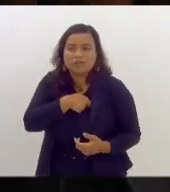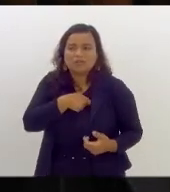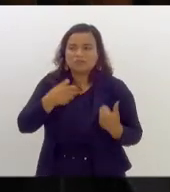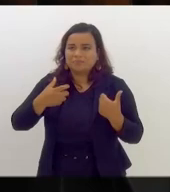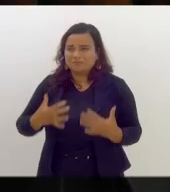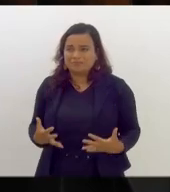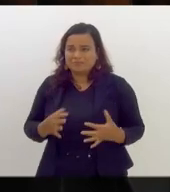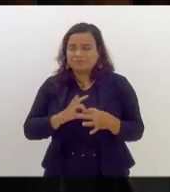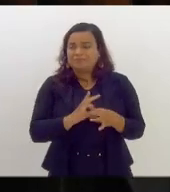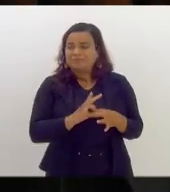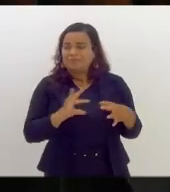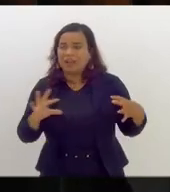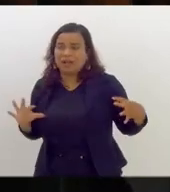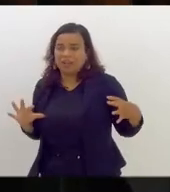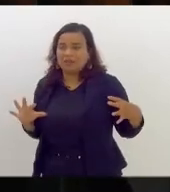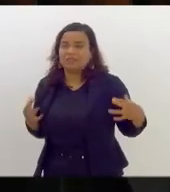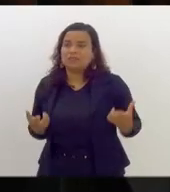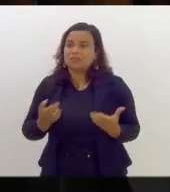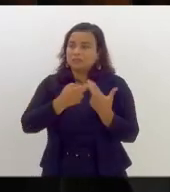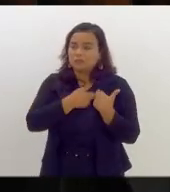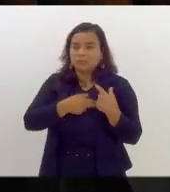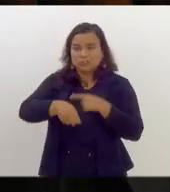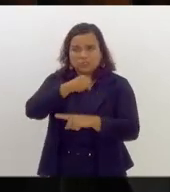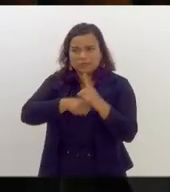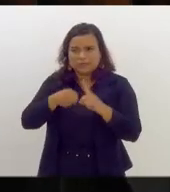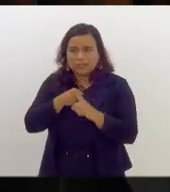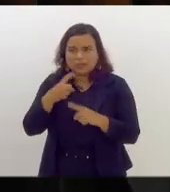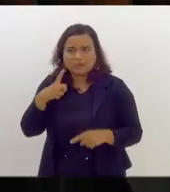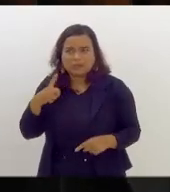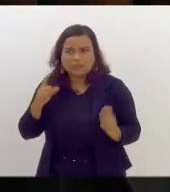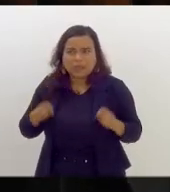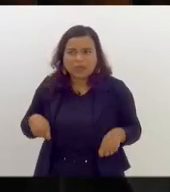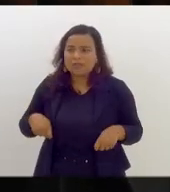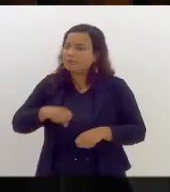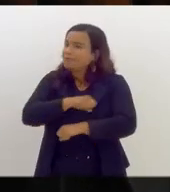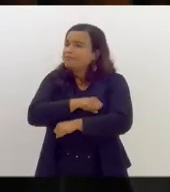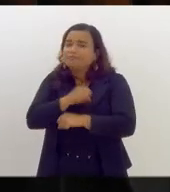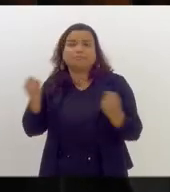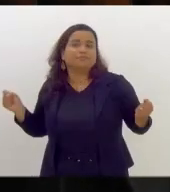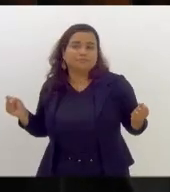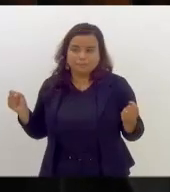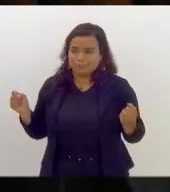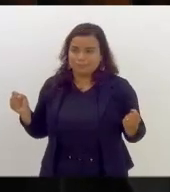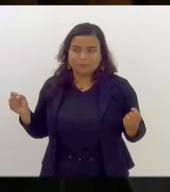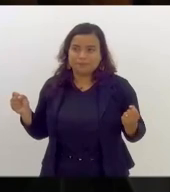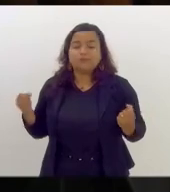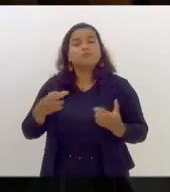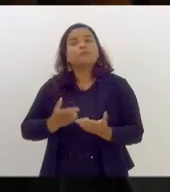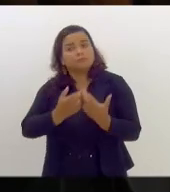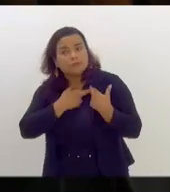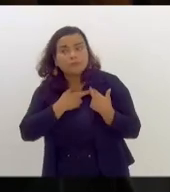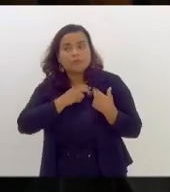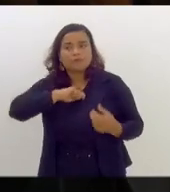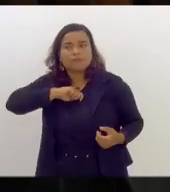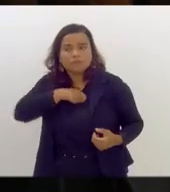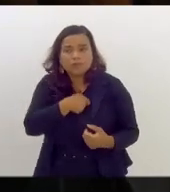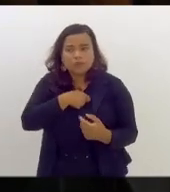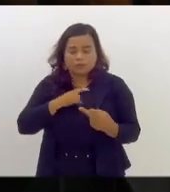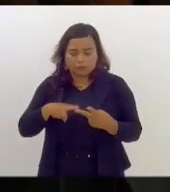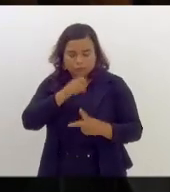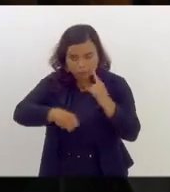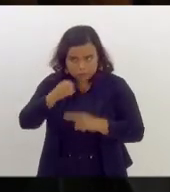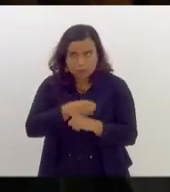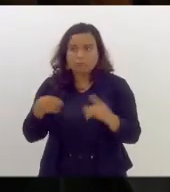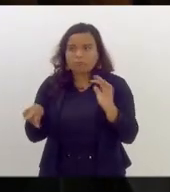dissociado de responsabilidade social é impossível responsabilidade fiscal e social